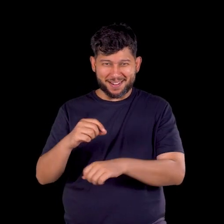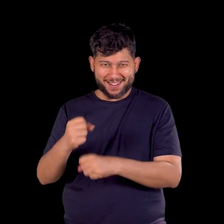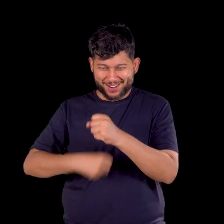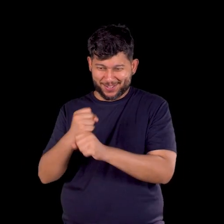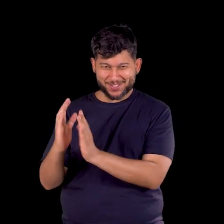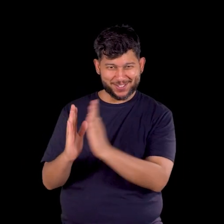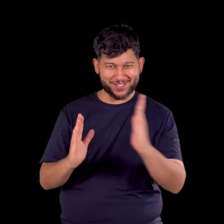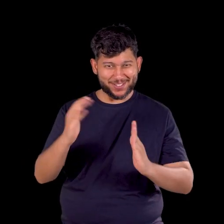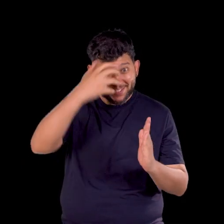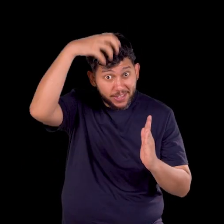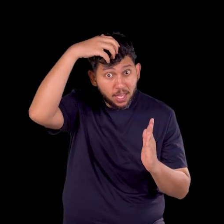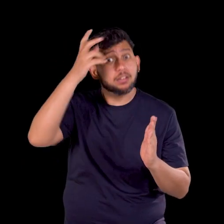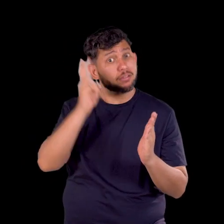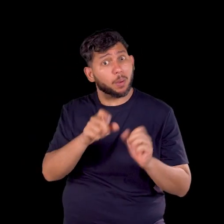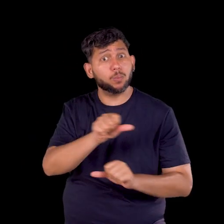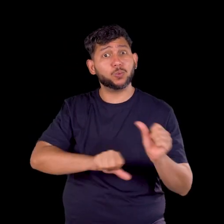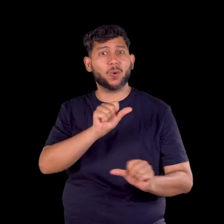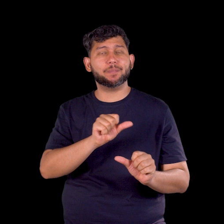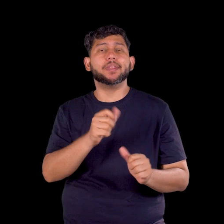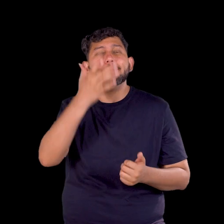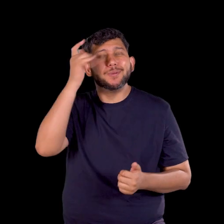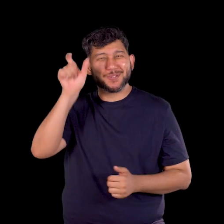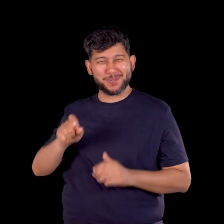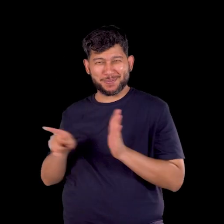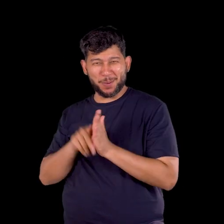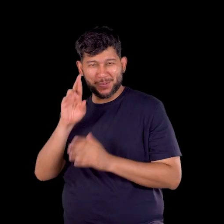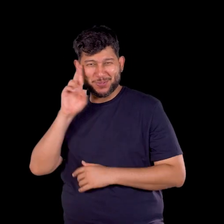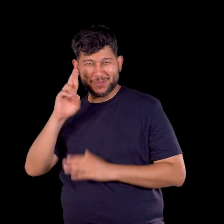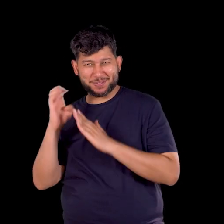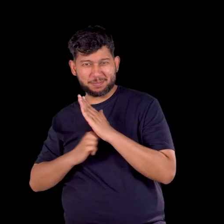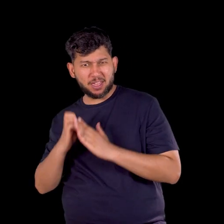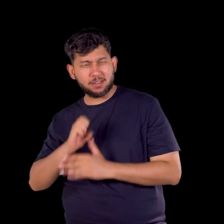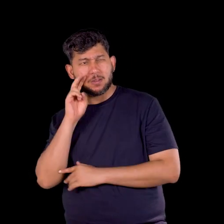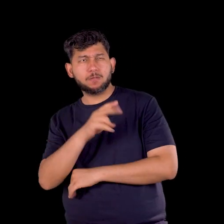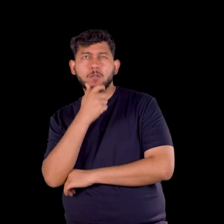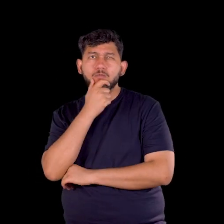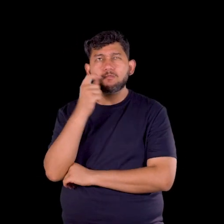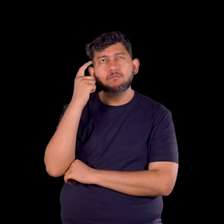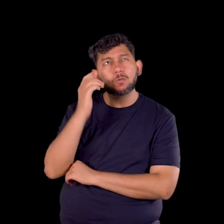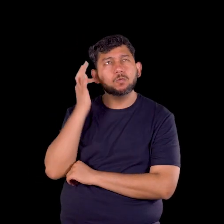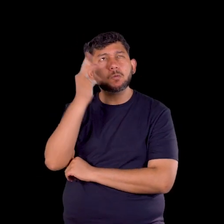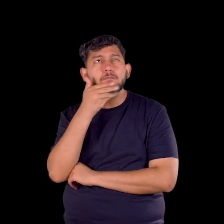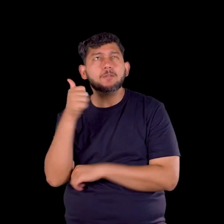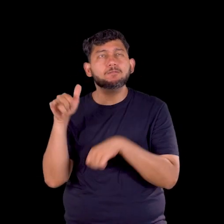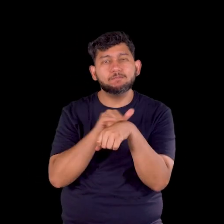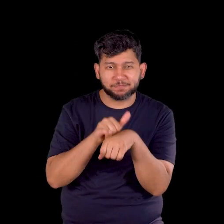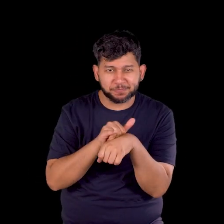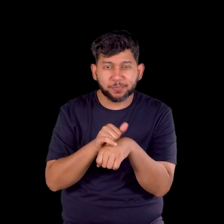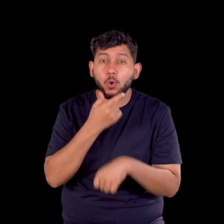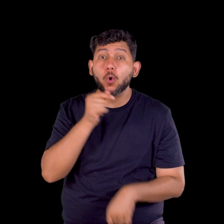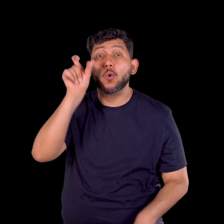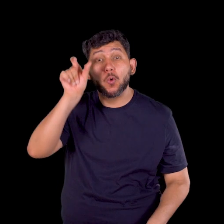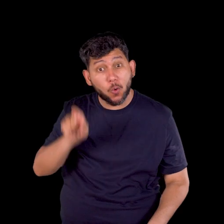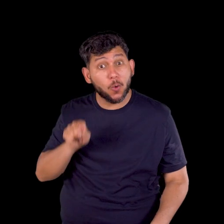grandes expoentes empresários com muita visão de futuro. Um desses empresários foi o comerciante,